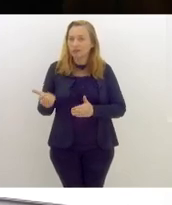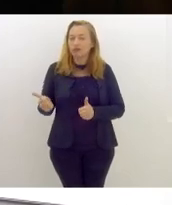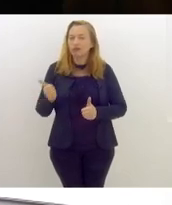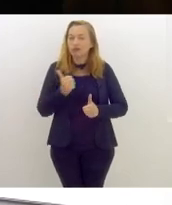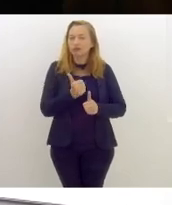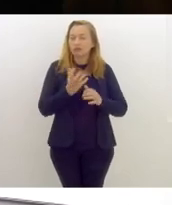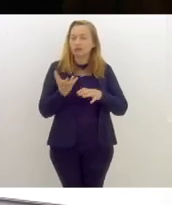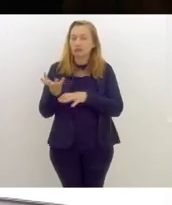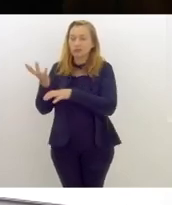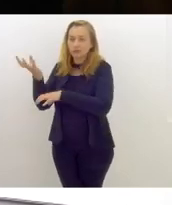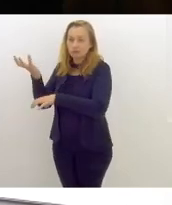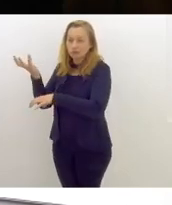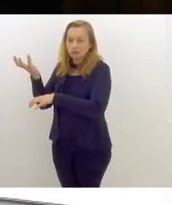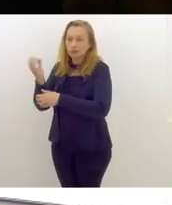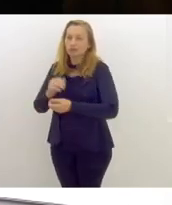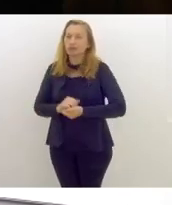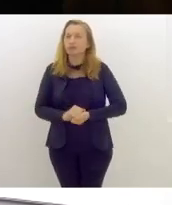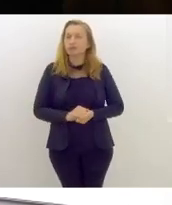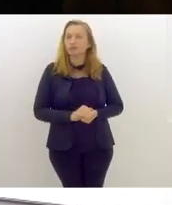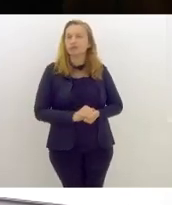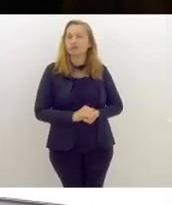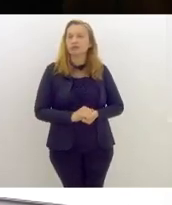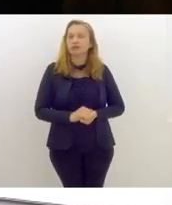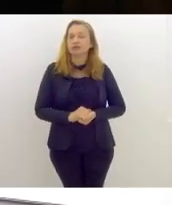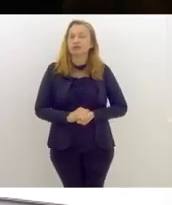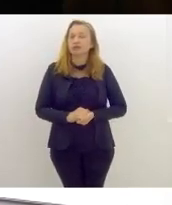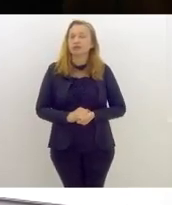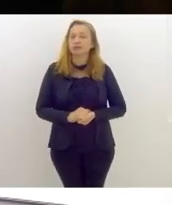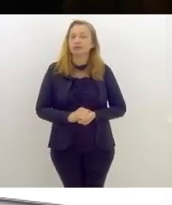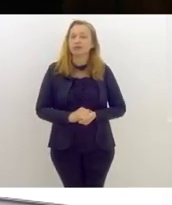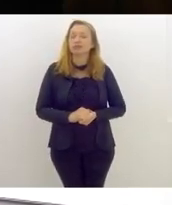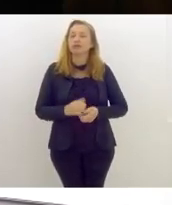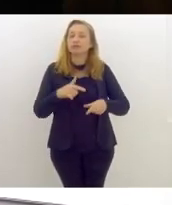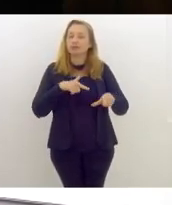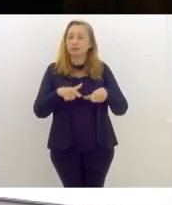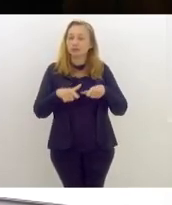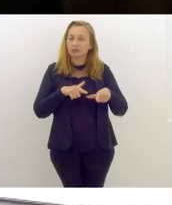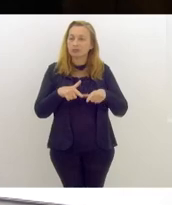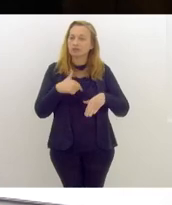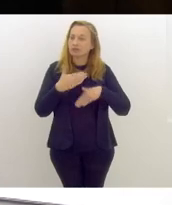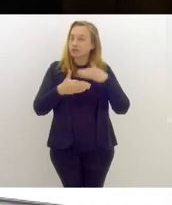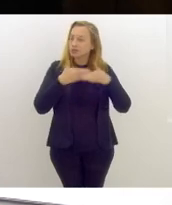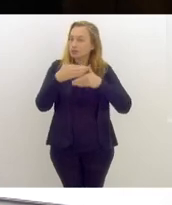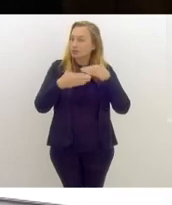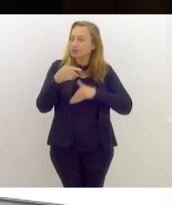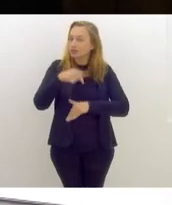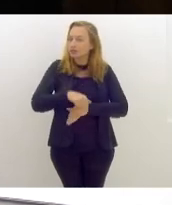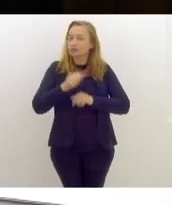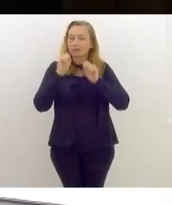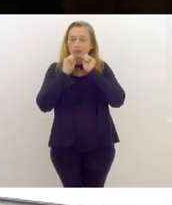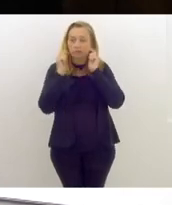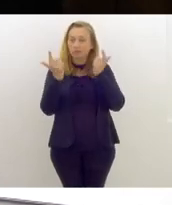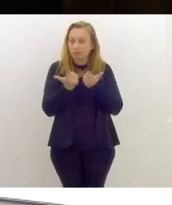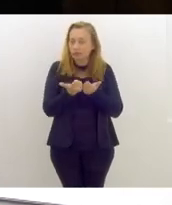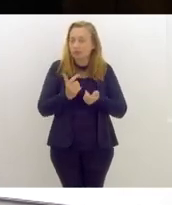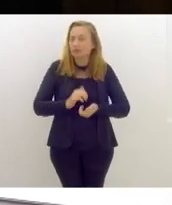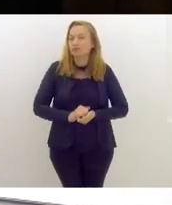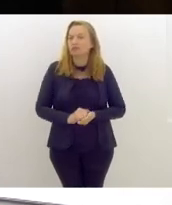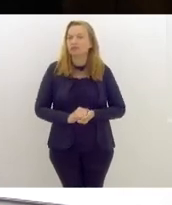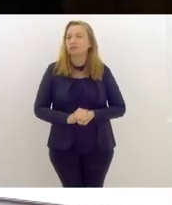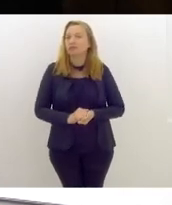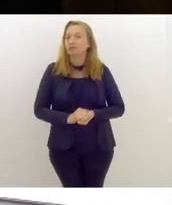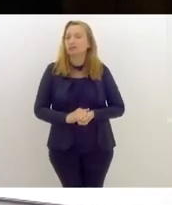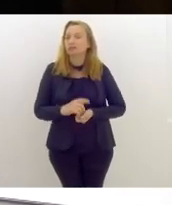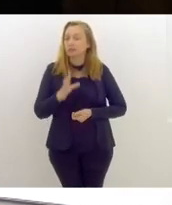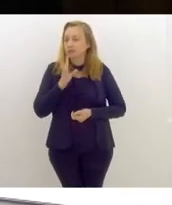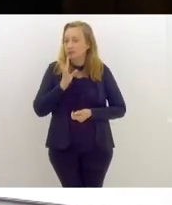Congresso Nacional E isso se deve e é fruto do trabalho que a gente desenvolveu aqui na Assembleia Legislativa para